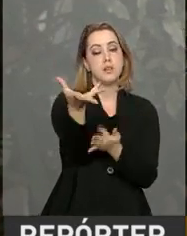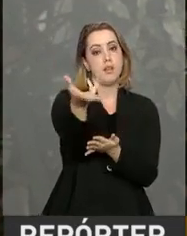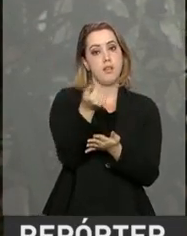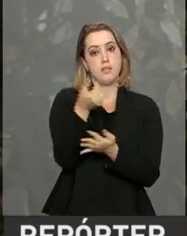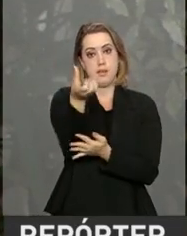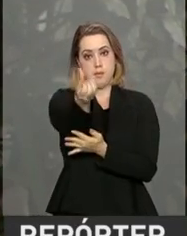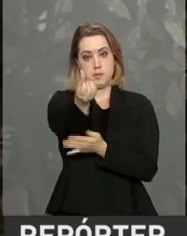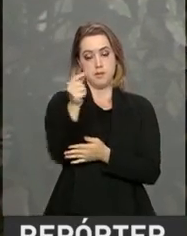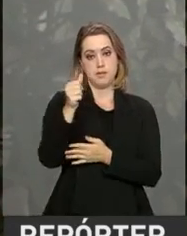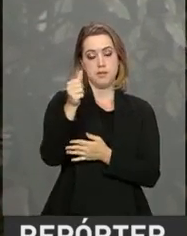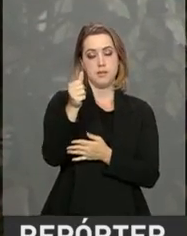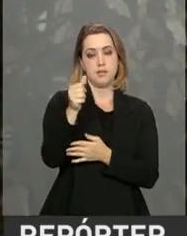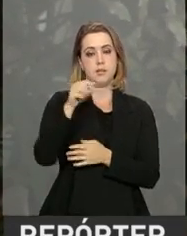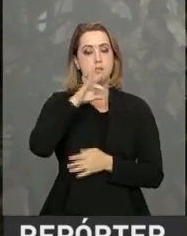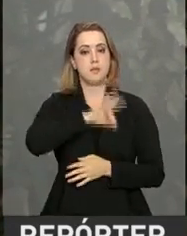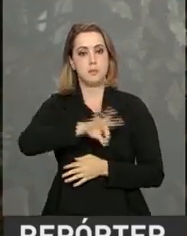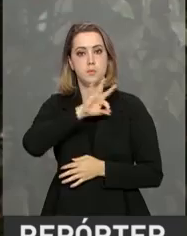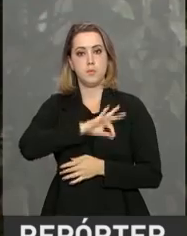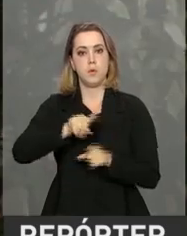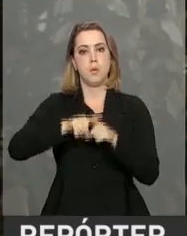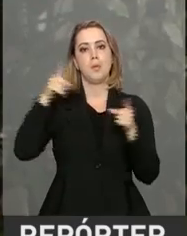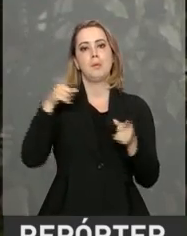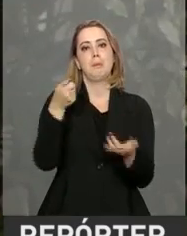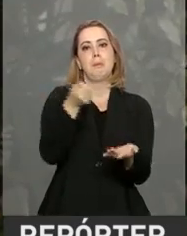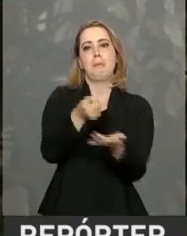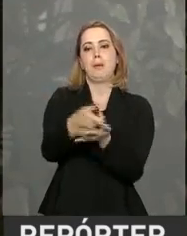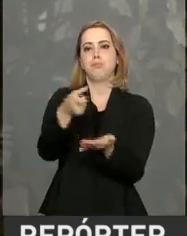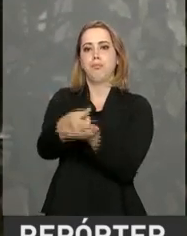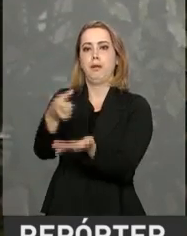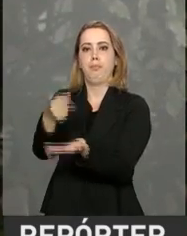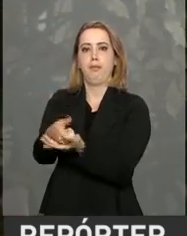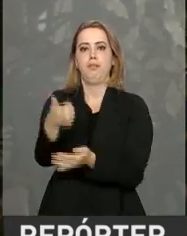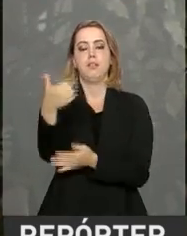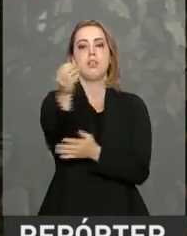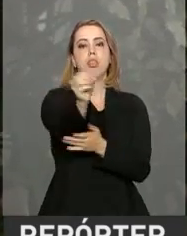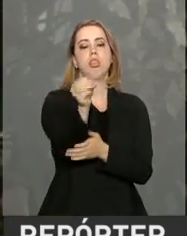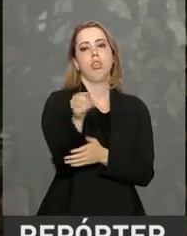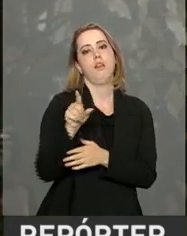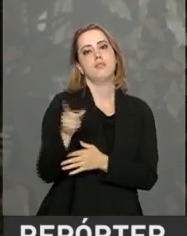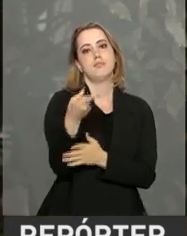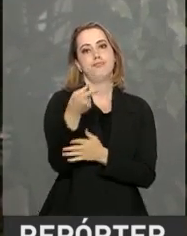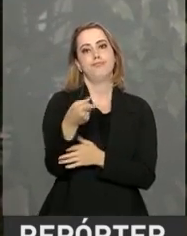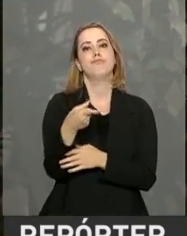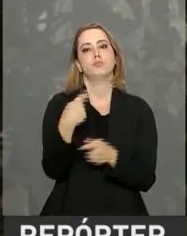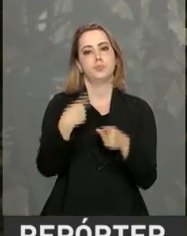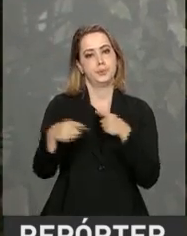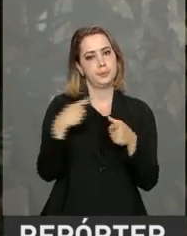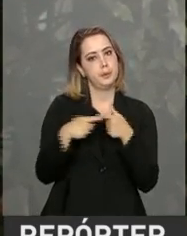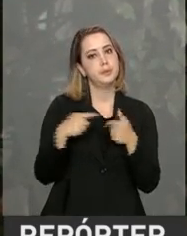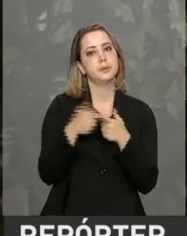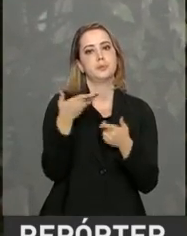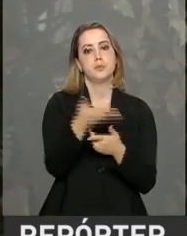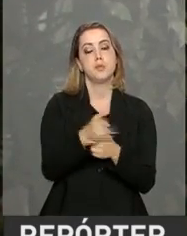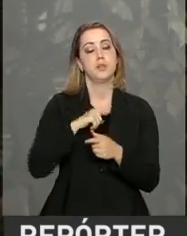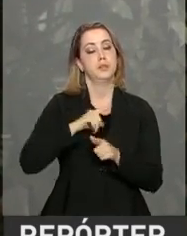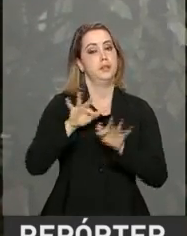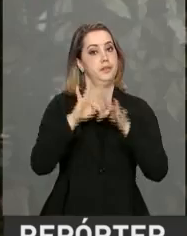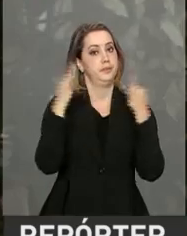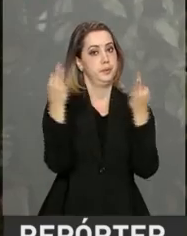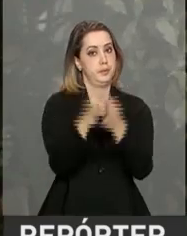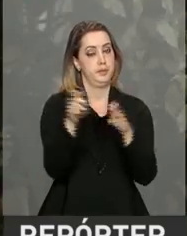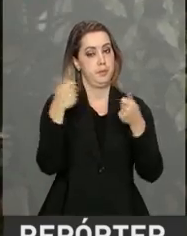mil reais de salário, mas gasta 10 mil, a conta não vai fechar. E se essa família não tomar nenhuma medida, como